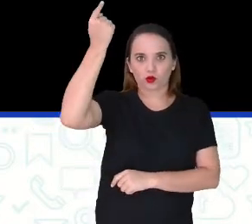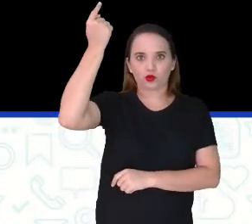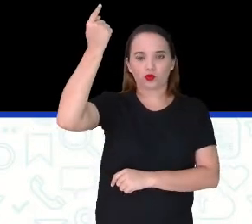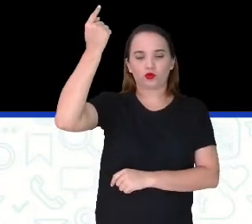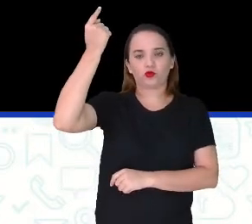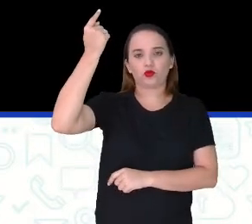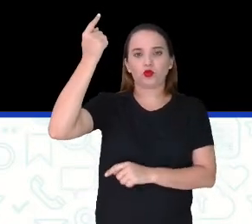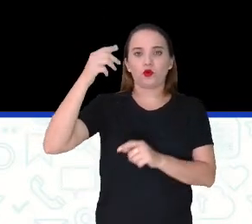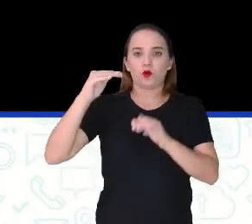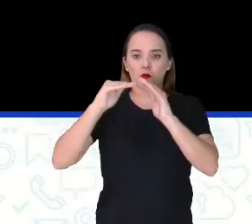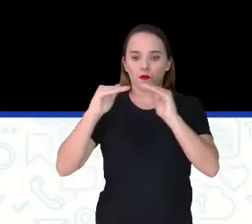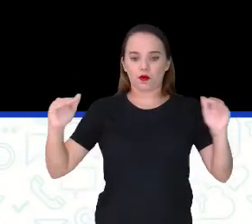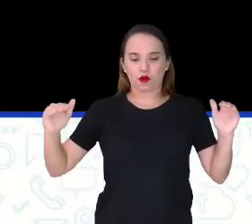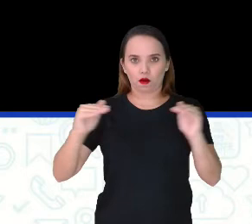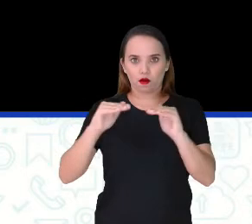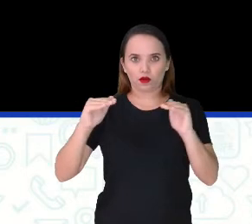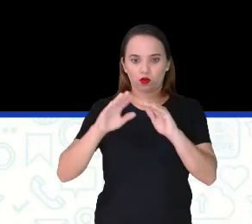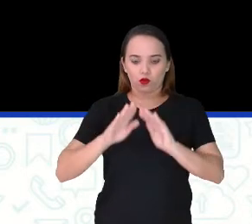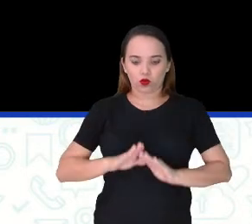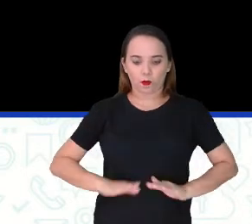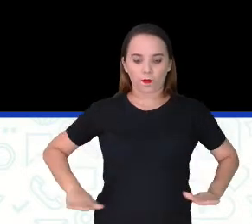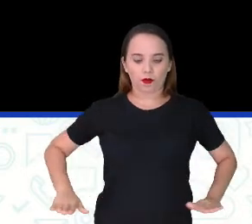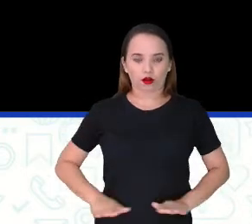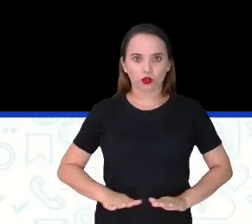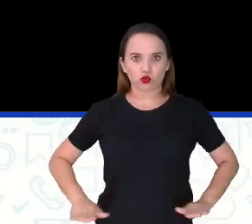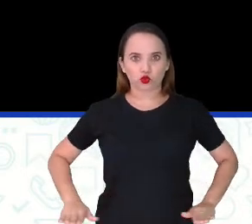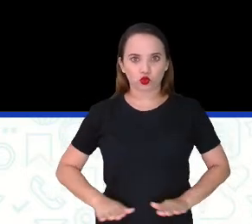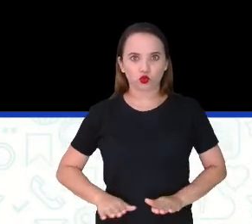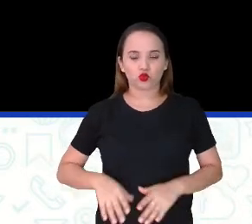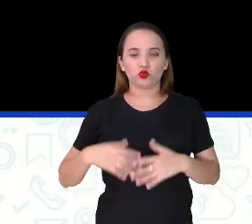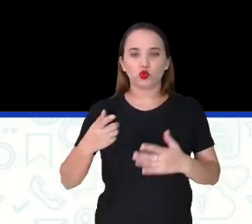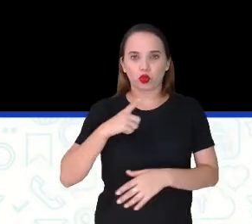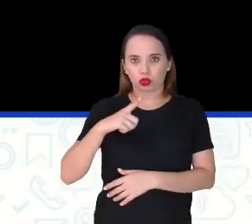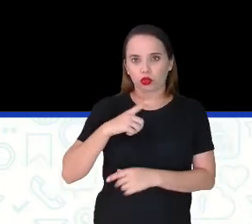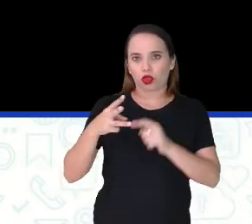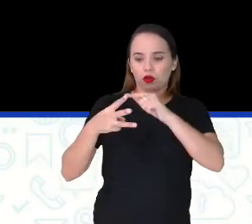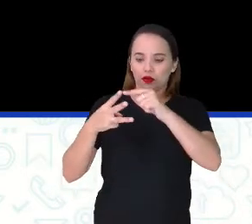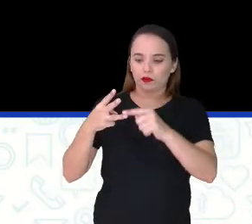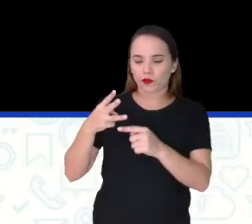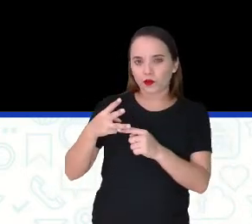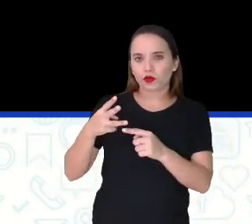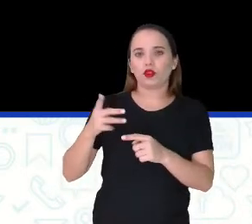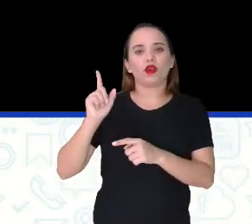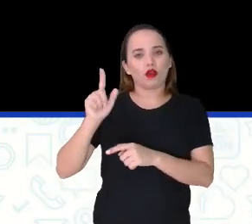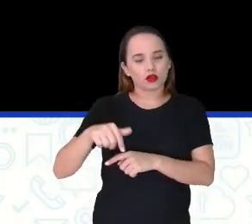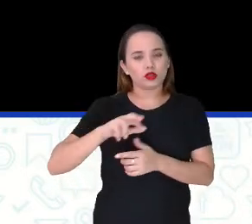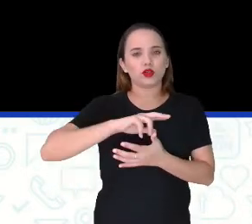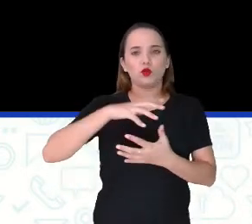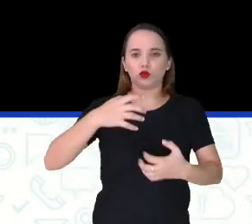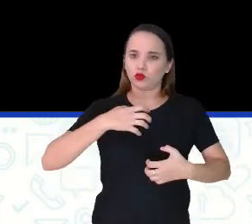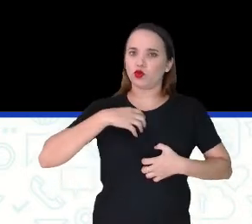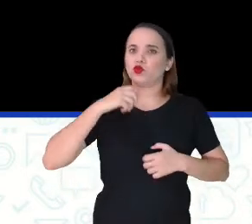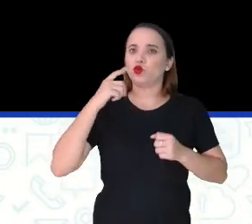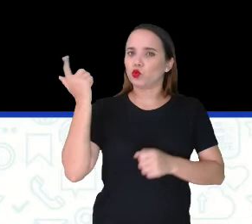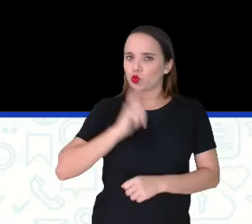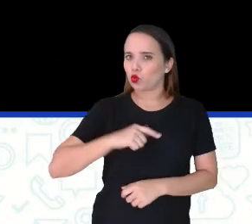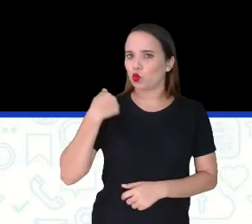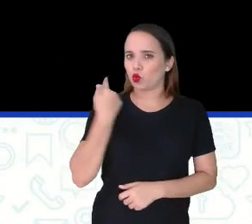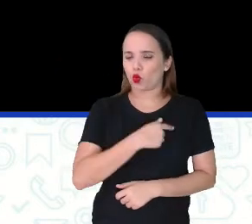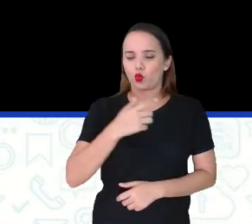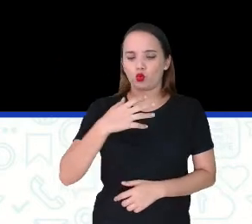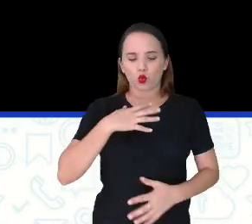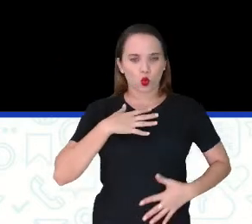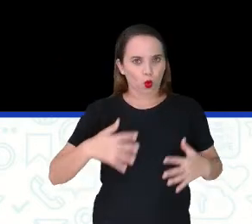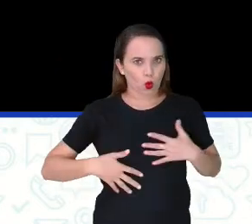alto, nível médio e baixo, né? De modo geral, são movimentos possíveis do corpo utilizando